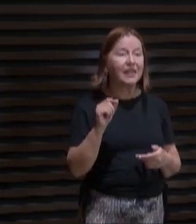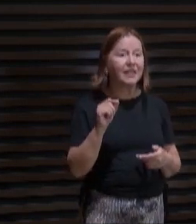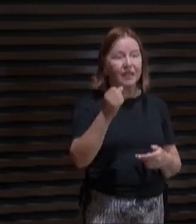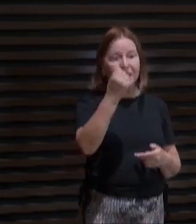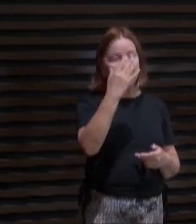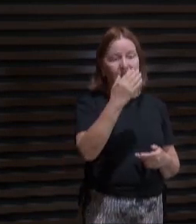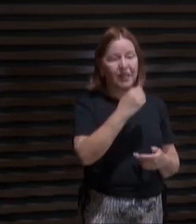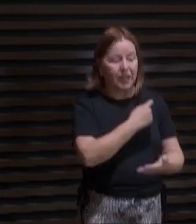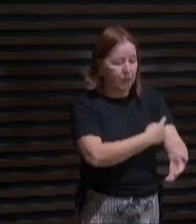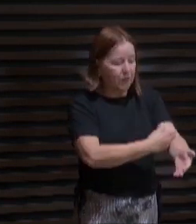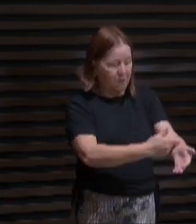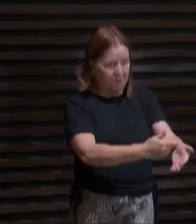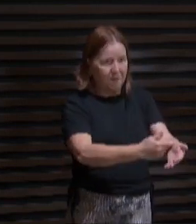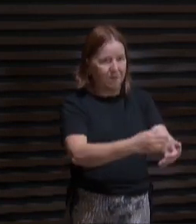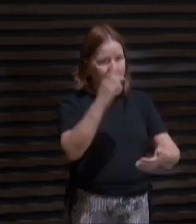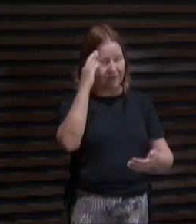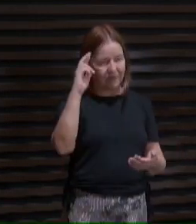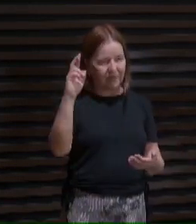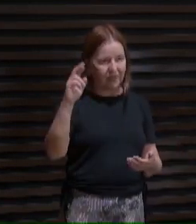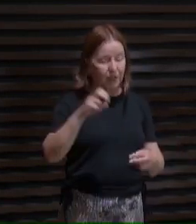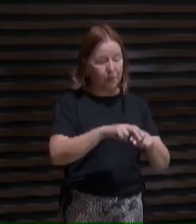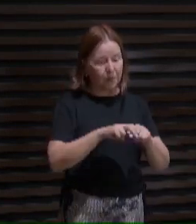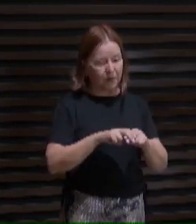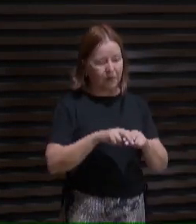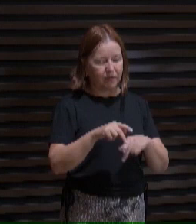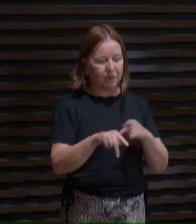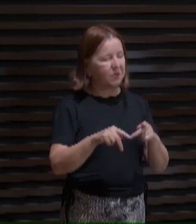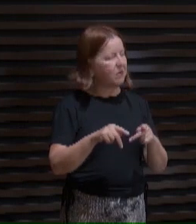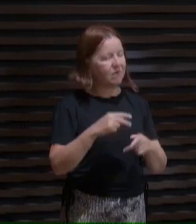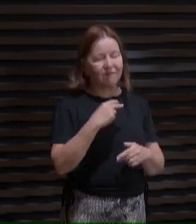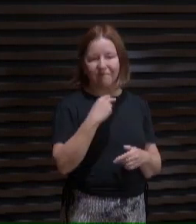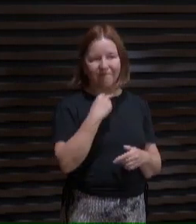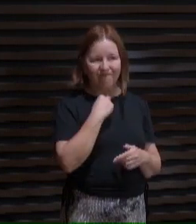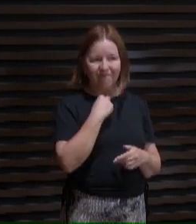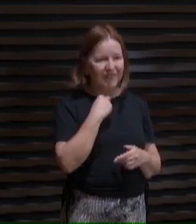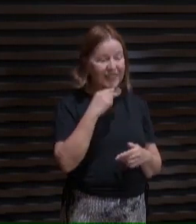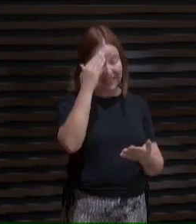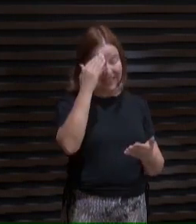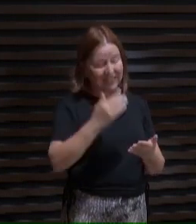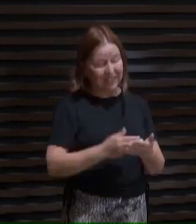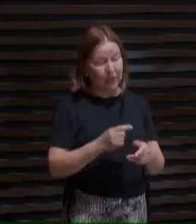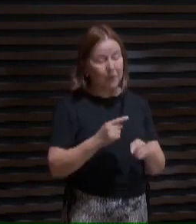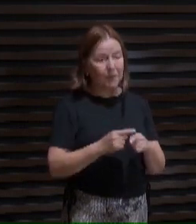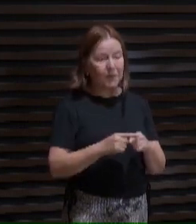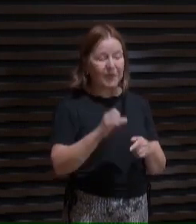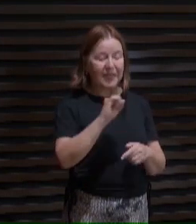Senhor? Por isso não podiam crer, porque Isaías disse